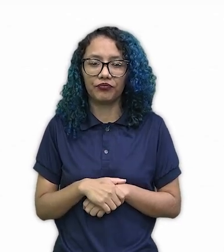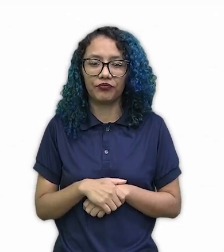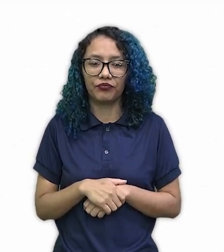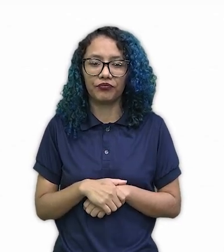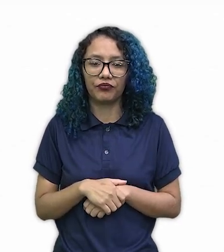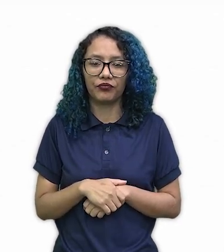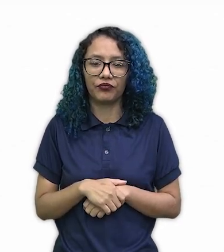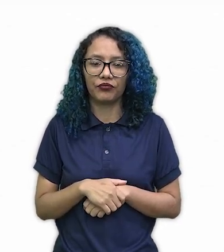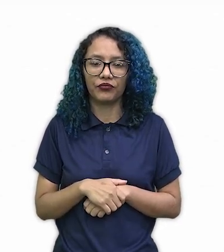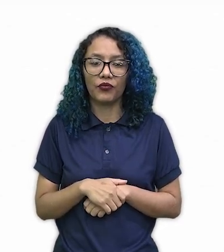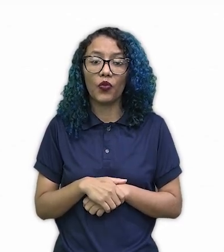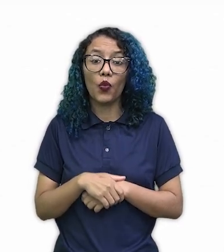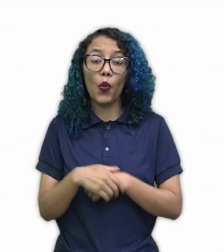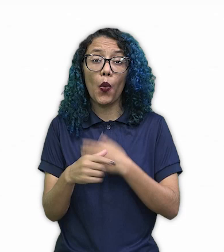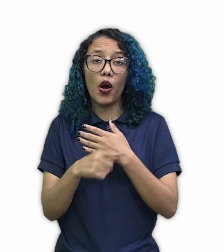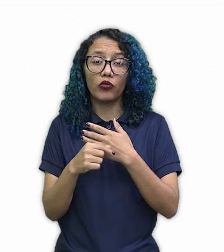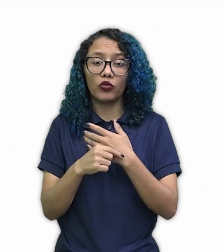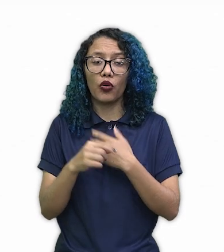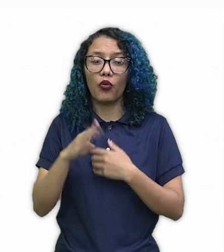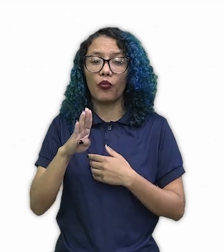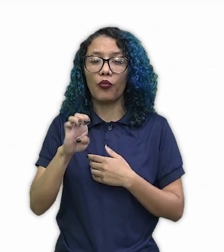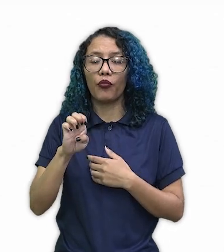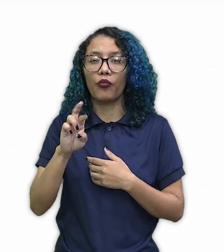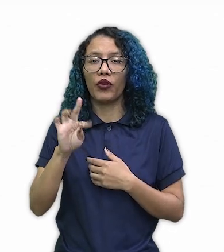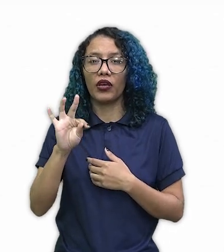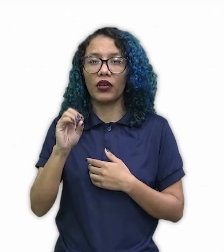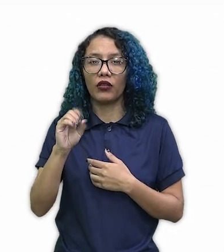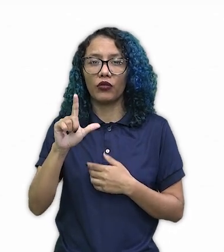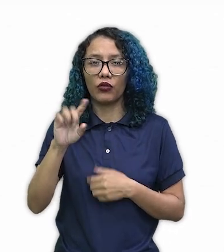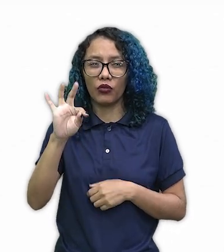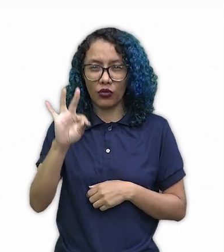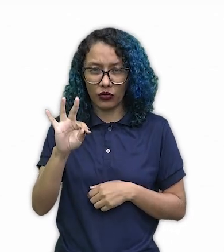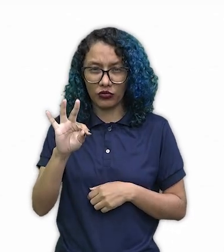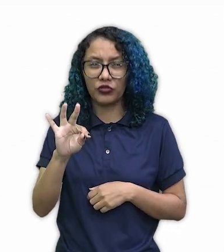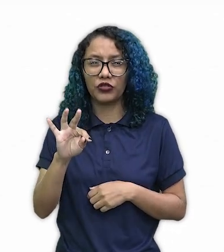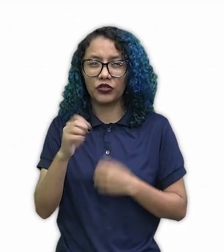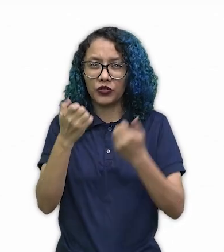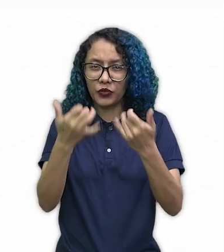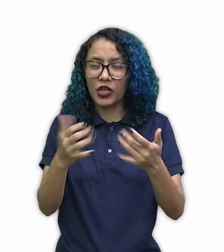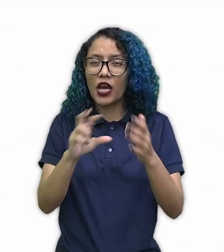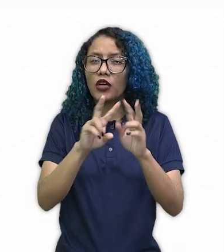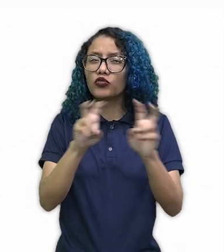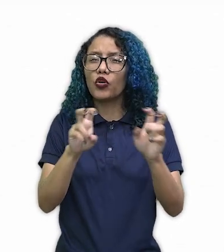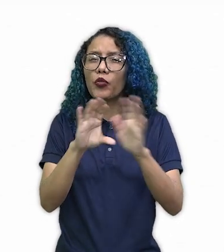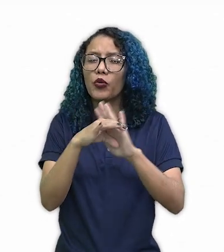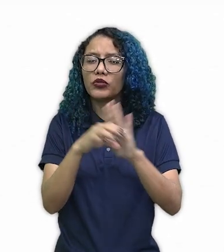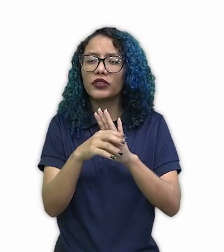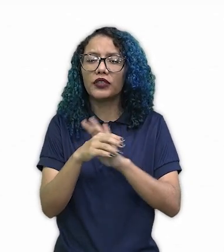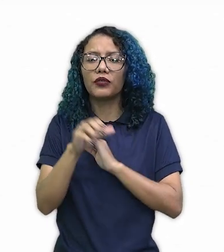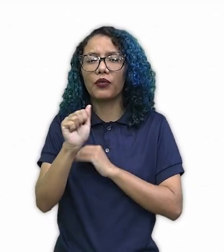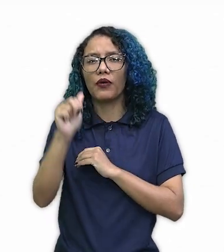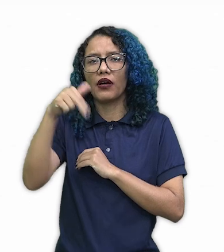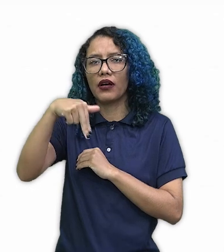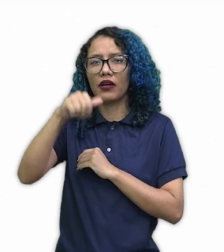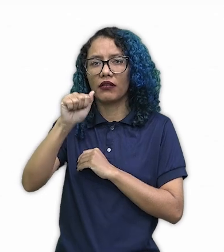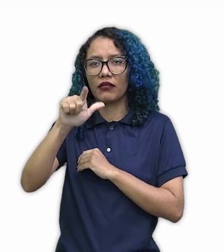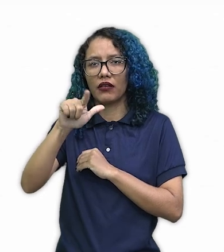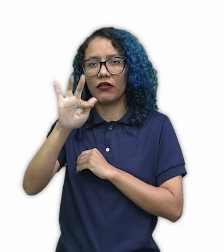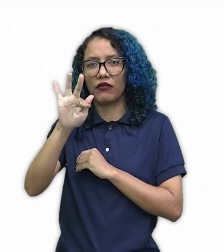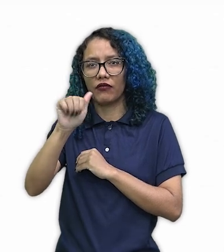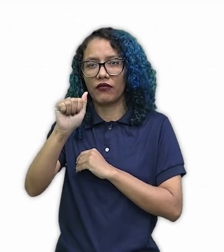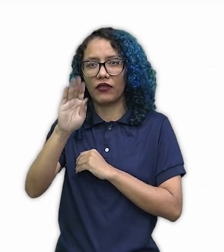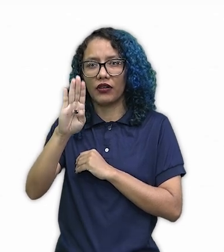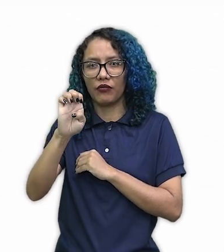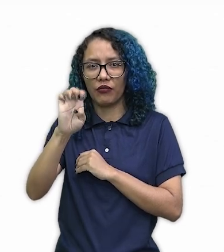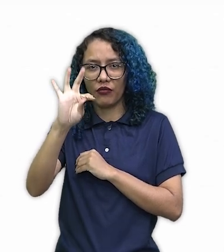tem um conceito muito interessante, que ele vai falar do analfabeto político. Olha só o que